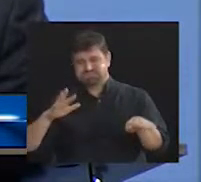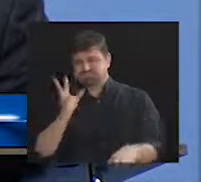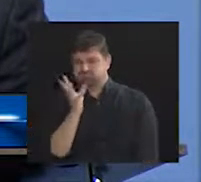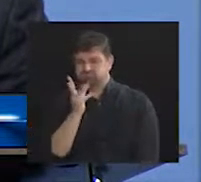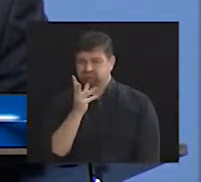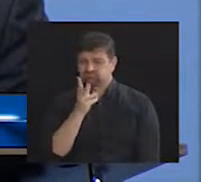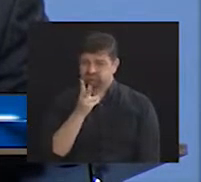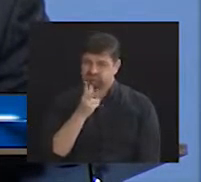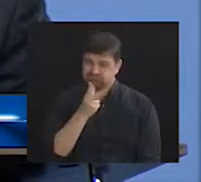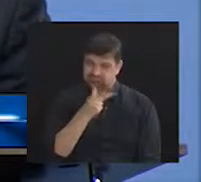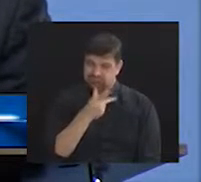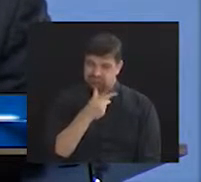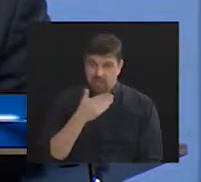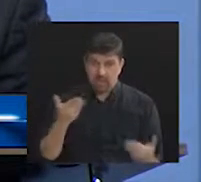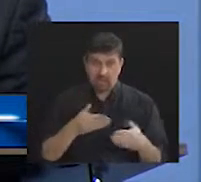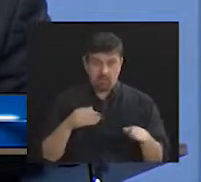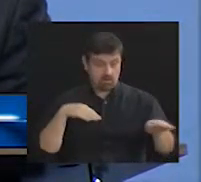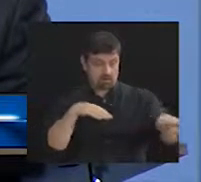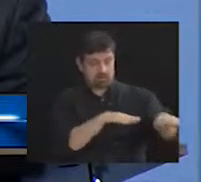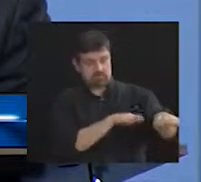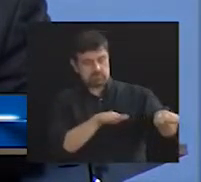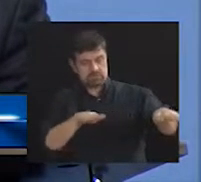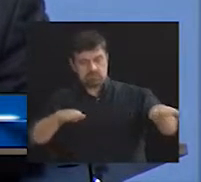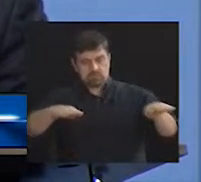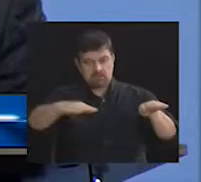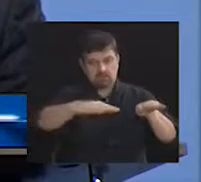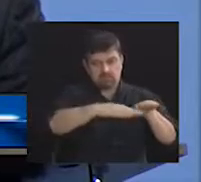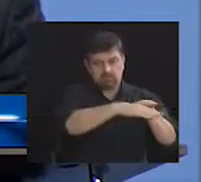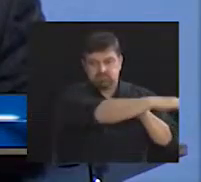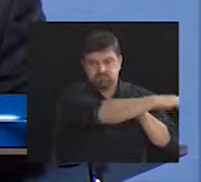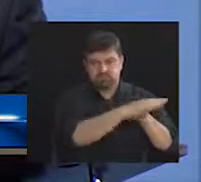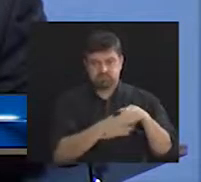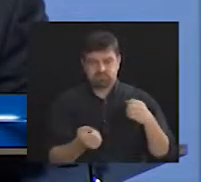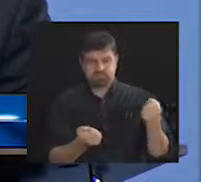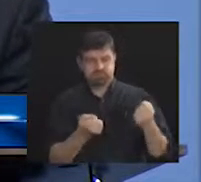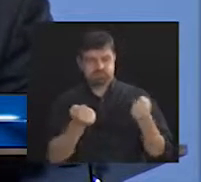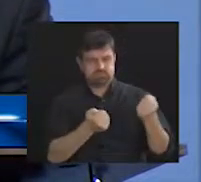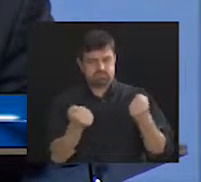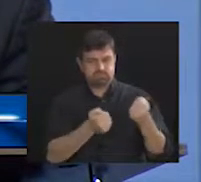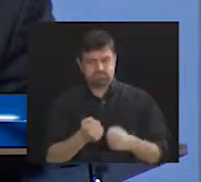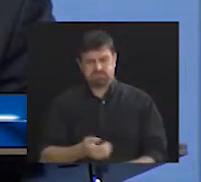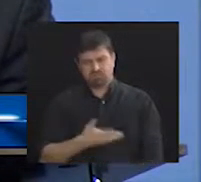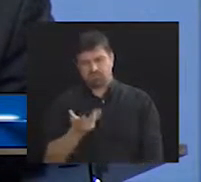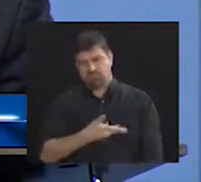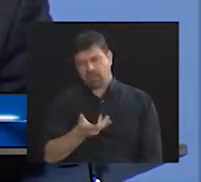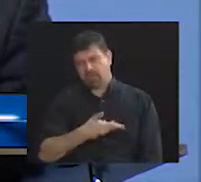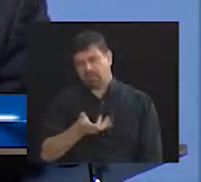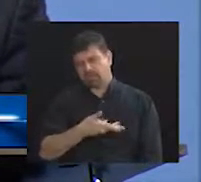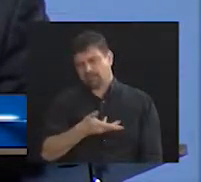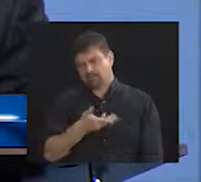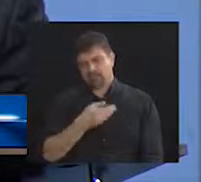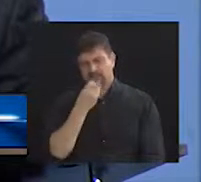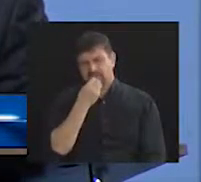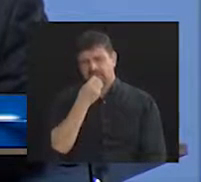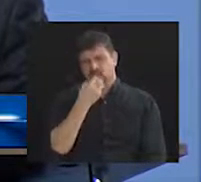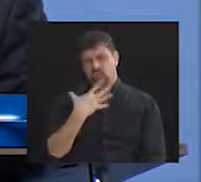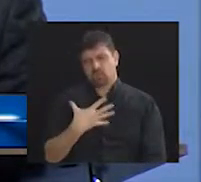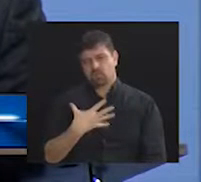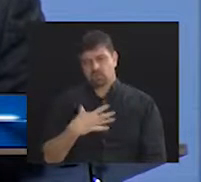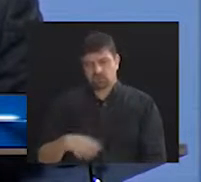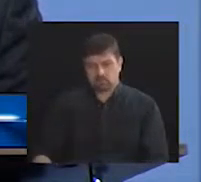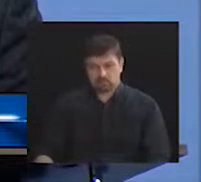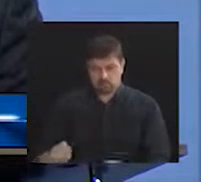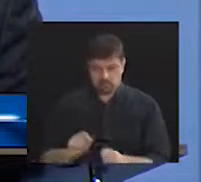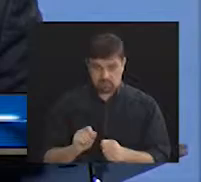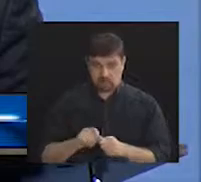e com esse rodoanel aí é magalhães teixeira isso vai ser muito bom para o nosso